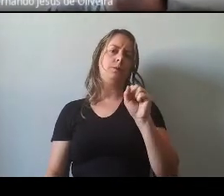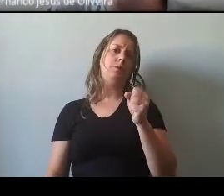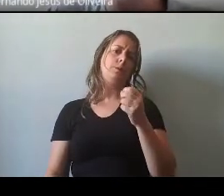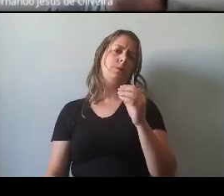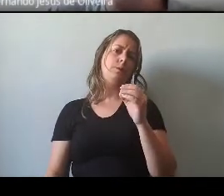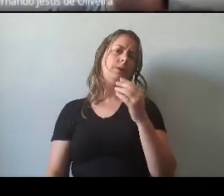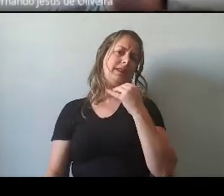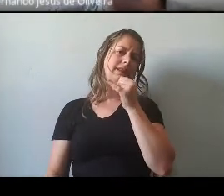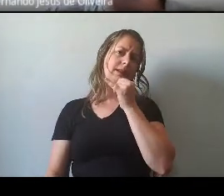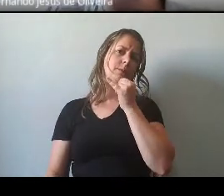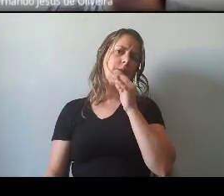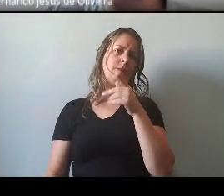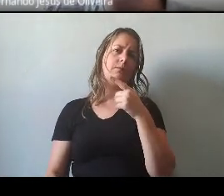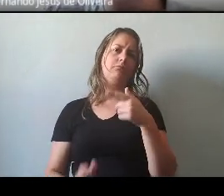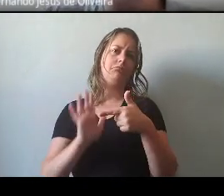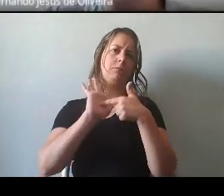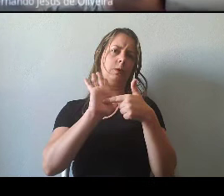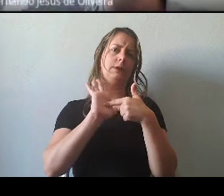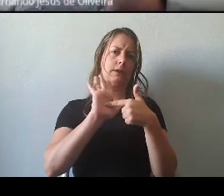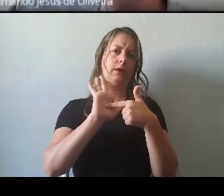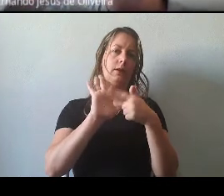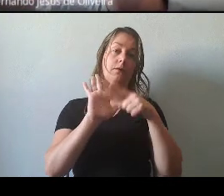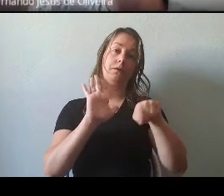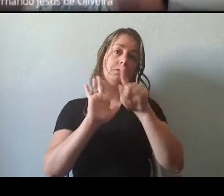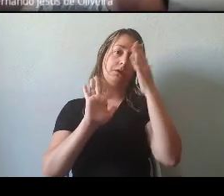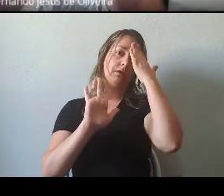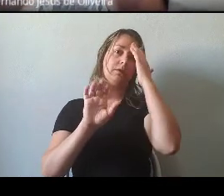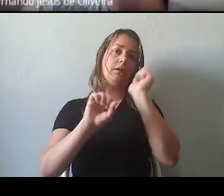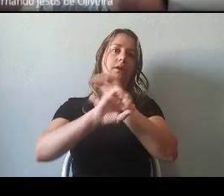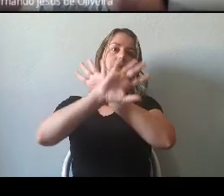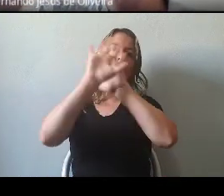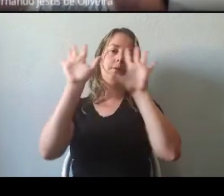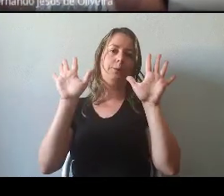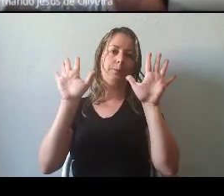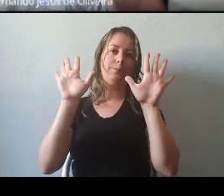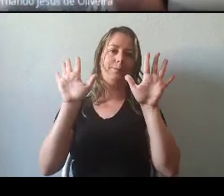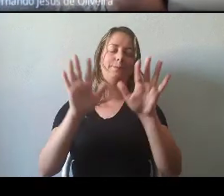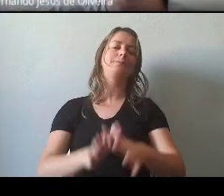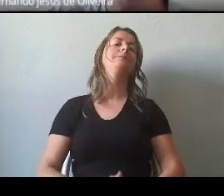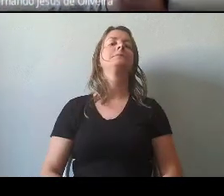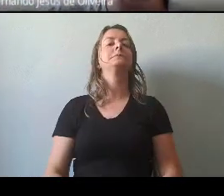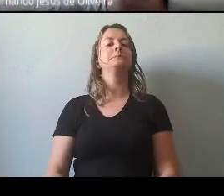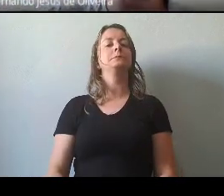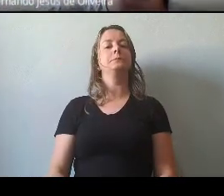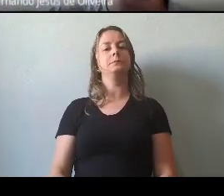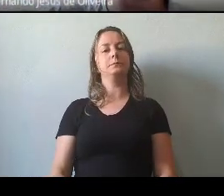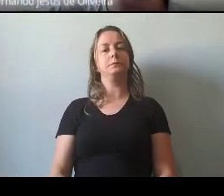com números para ficar bem claro para vocês.